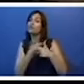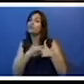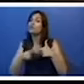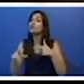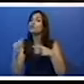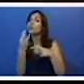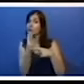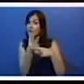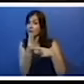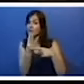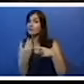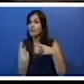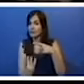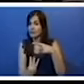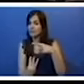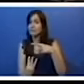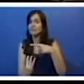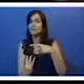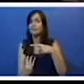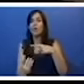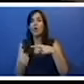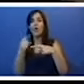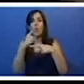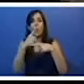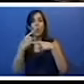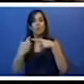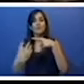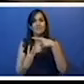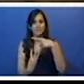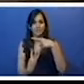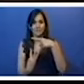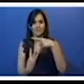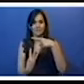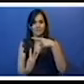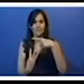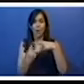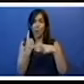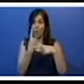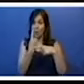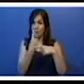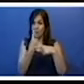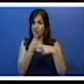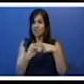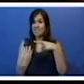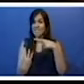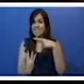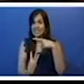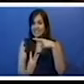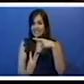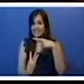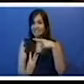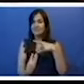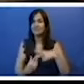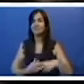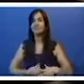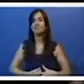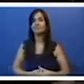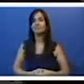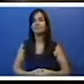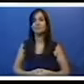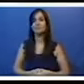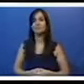3 é um terço uma parte de três uma parte de